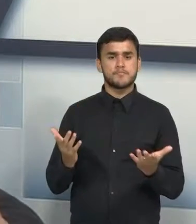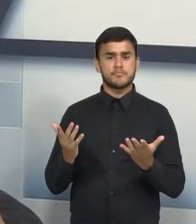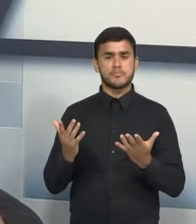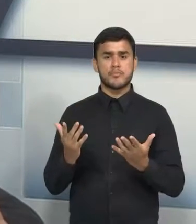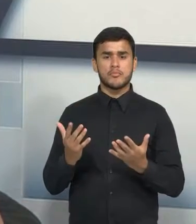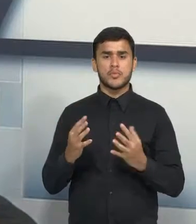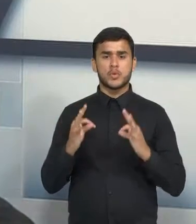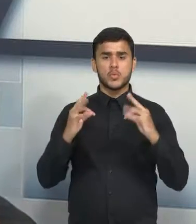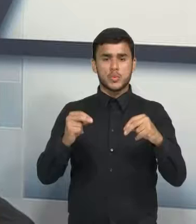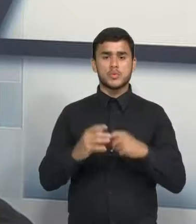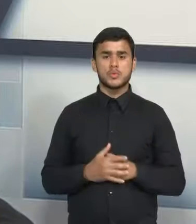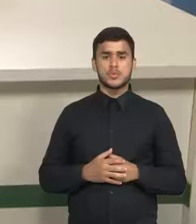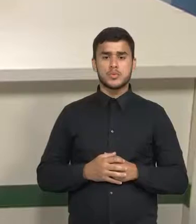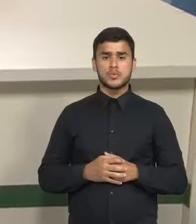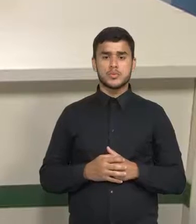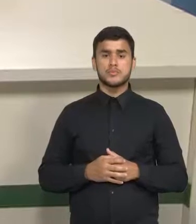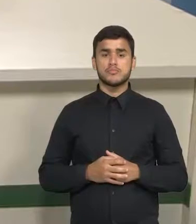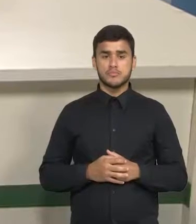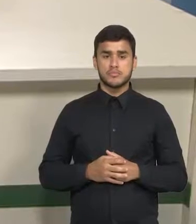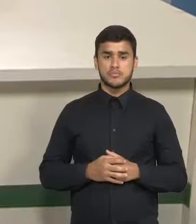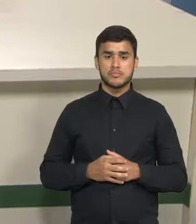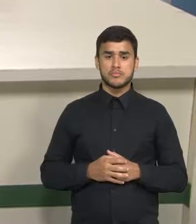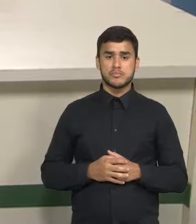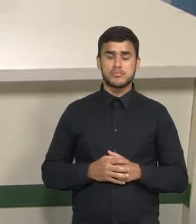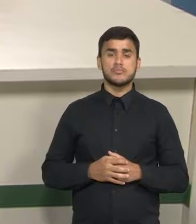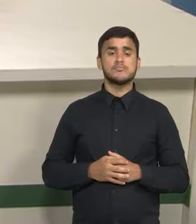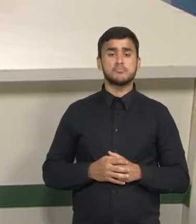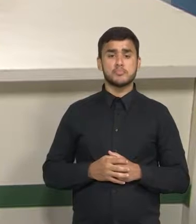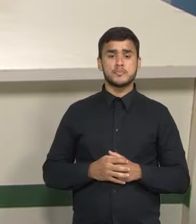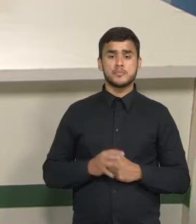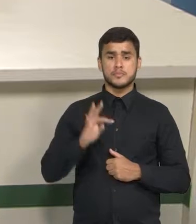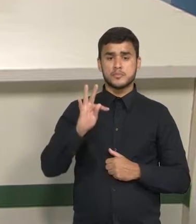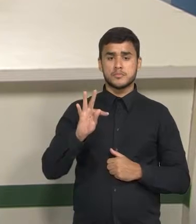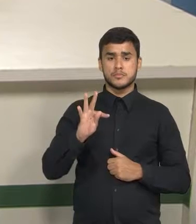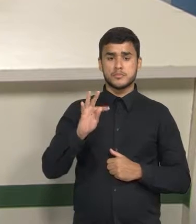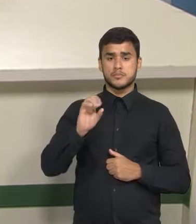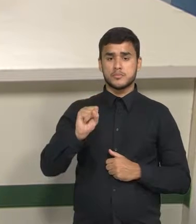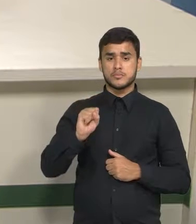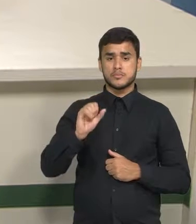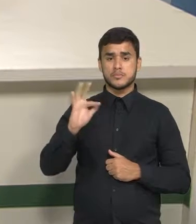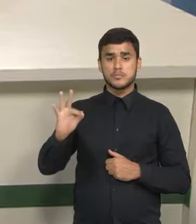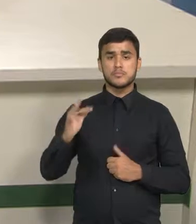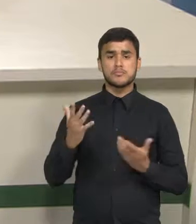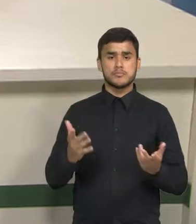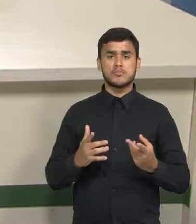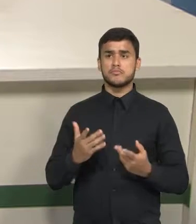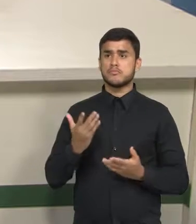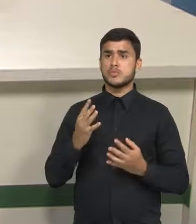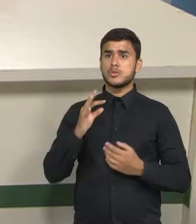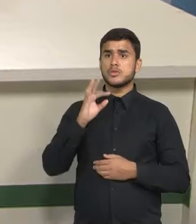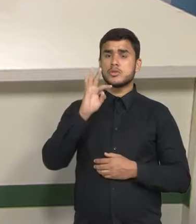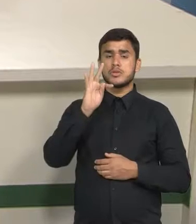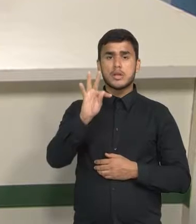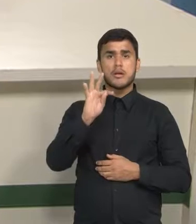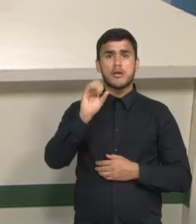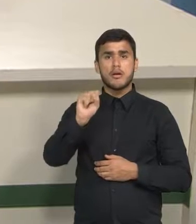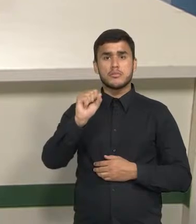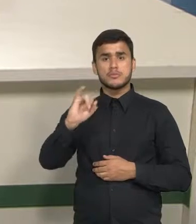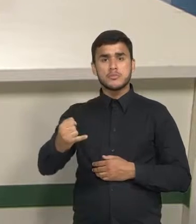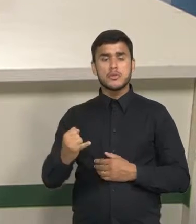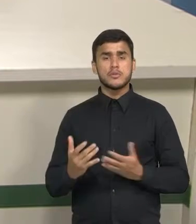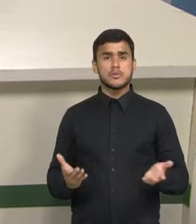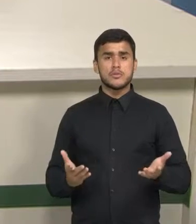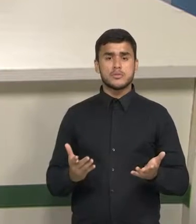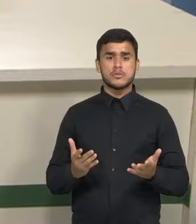o Supremo Tribunal Federal, o Tribunal Superior de Justiça, os Tribunais de Justiça dos